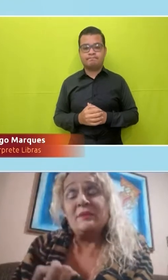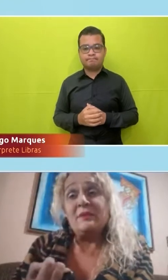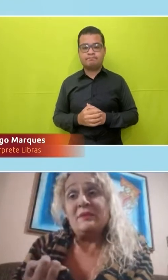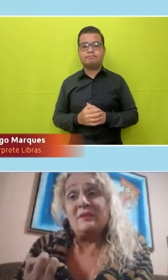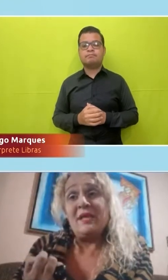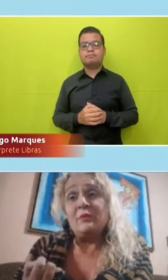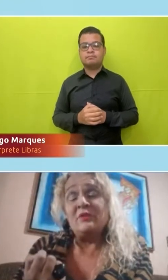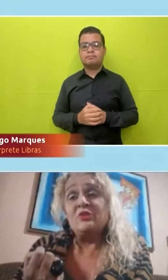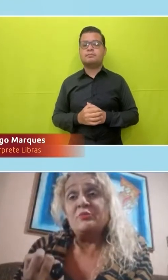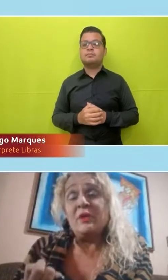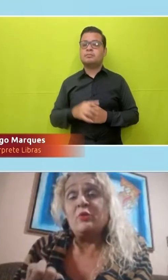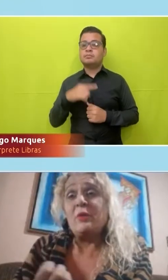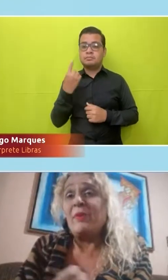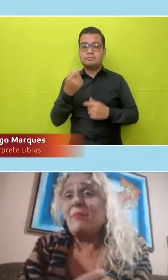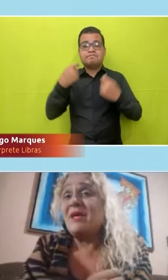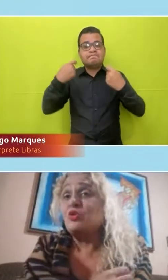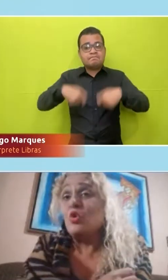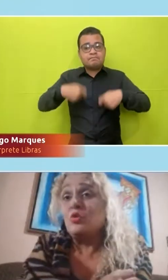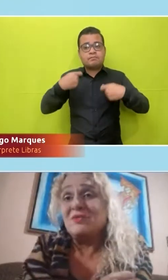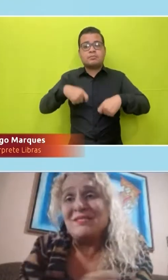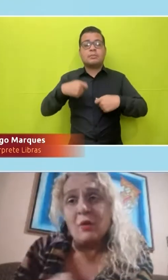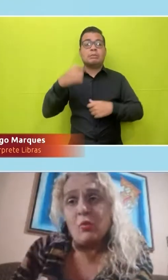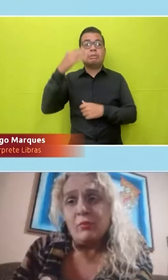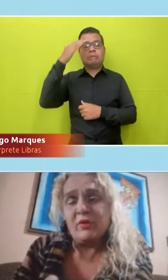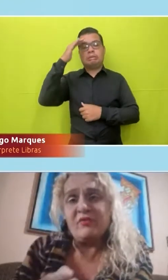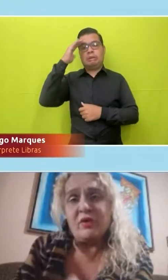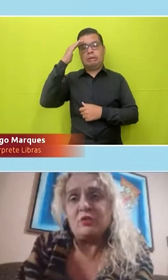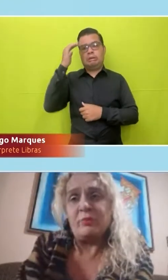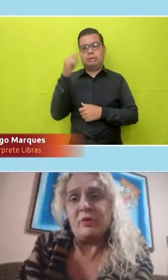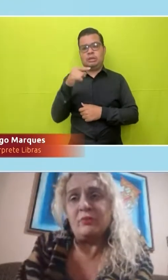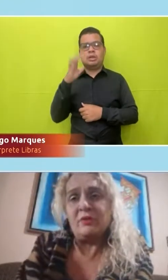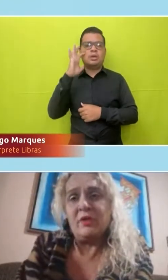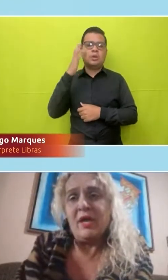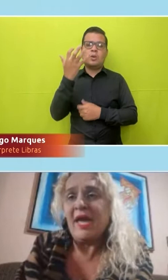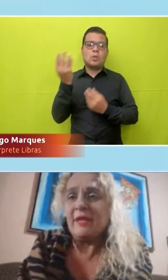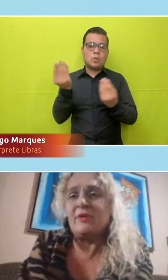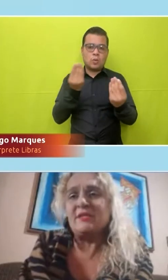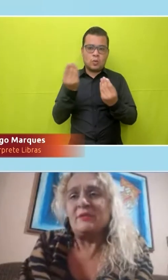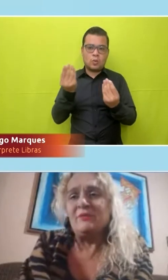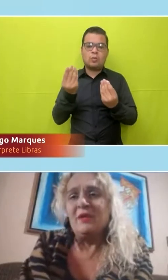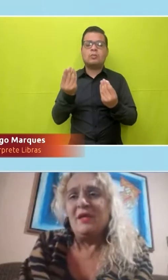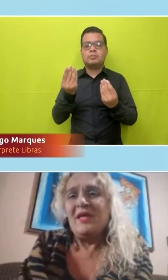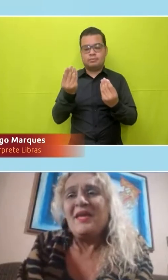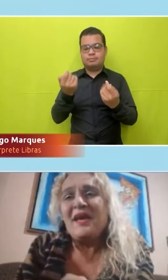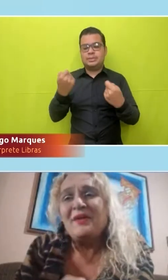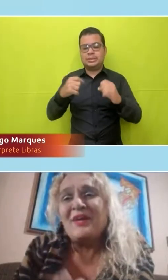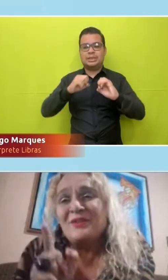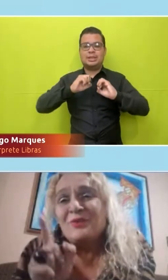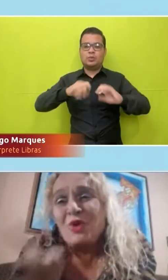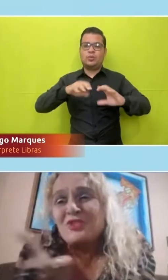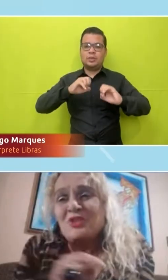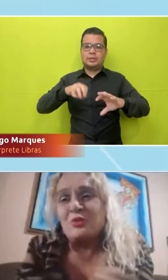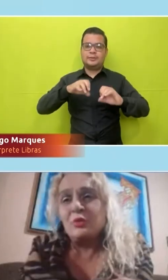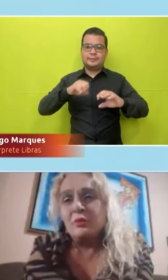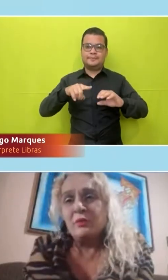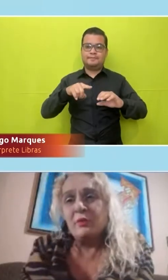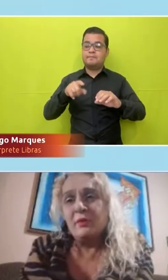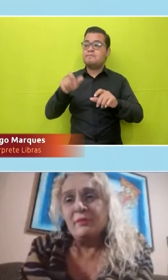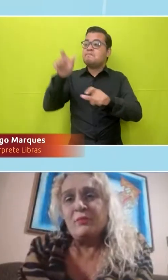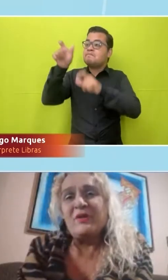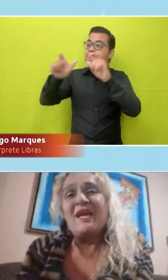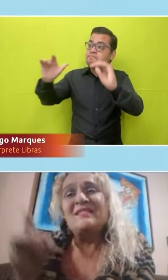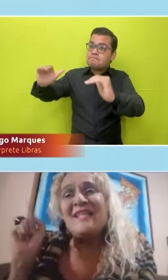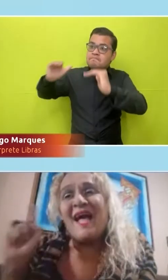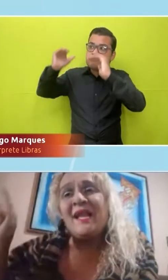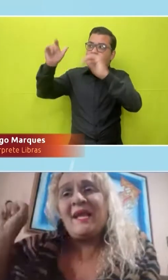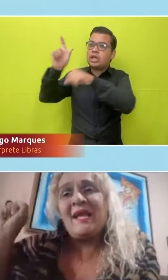precisa ter um entendimento e, para mim, a solução, que foi a sua pergunta, é a educação. E a educação do gestor.